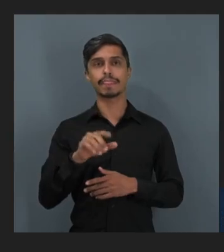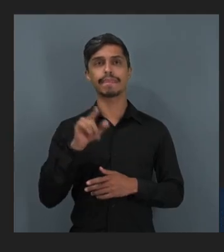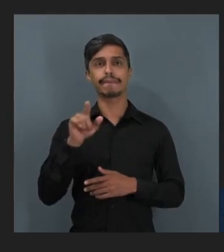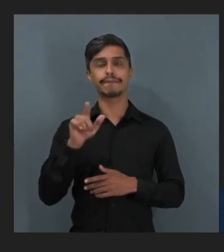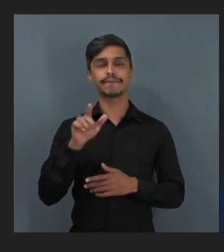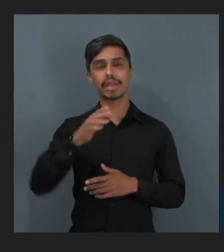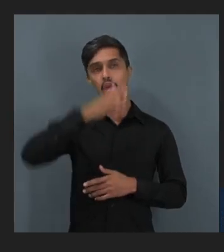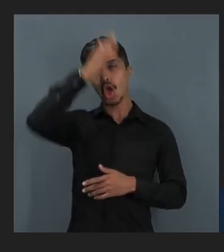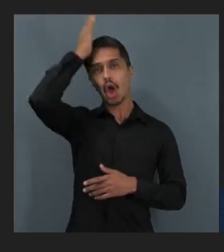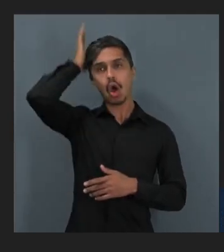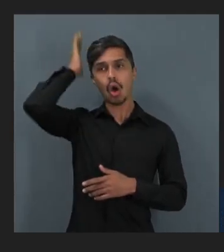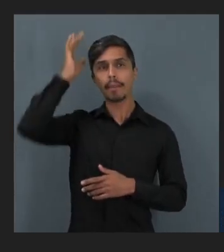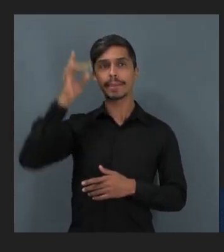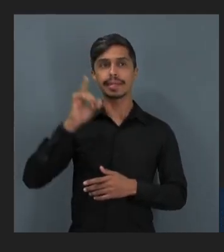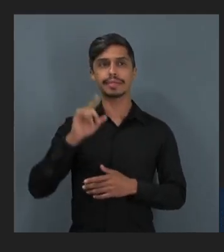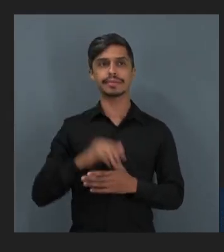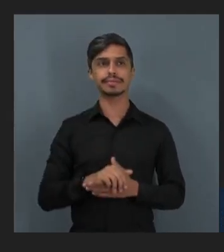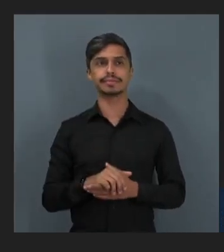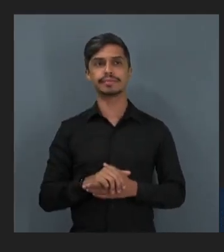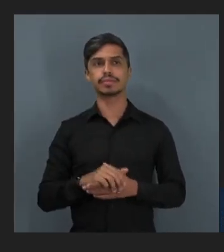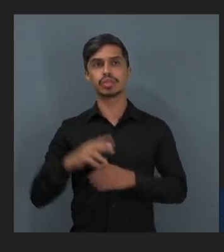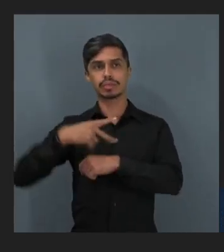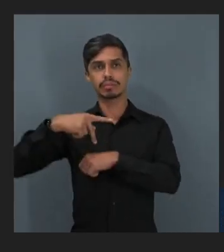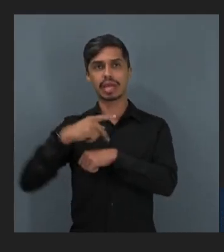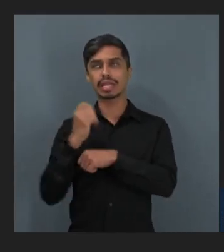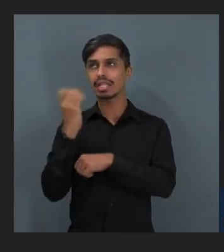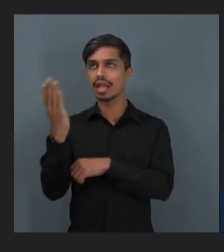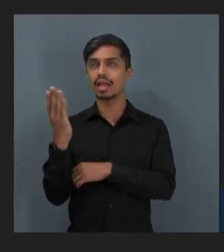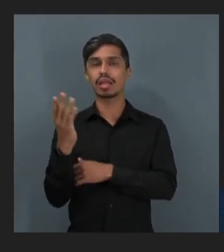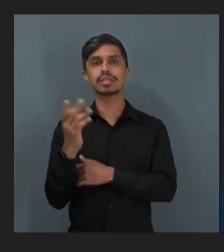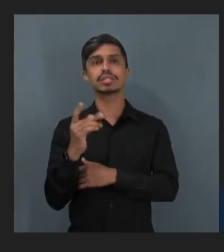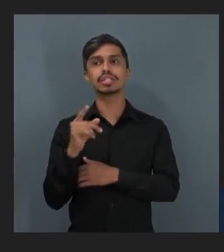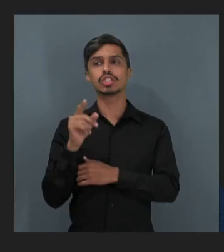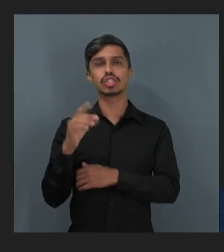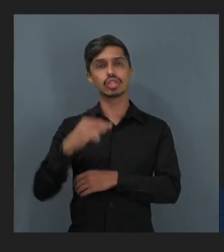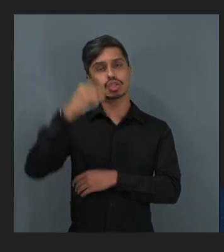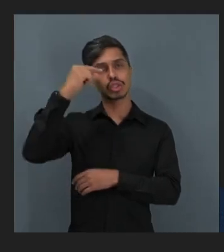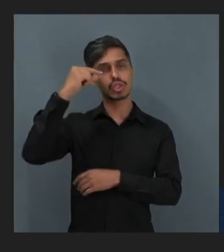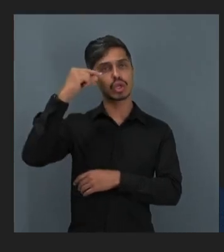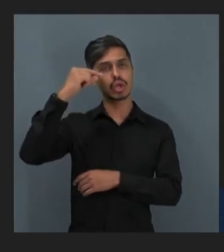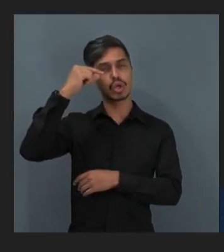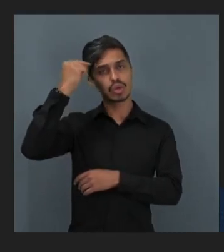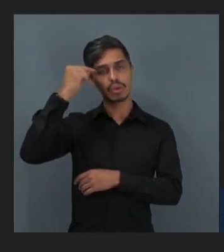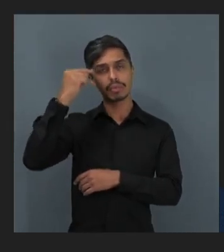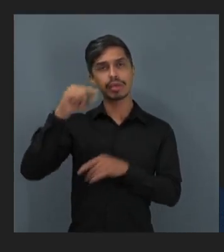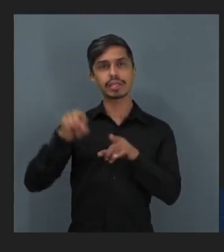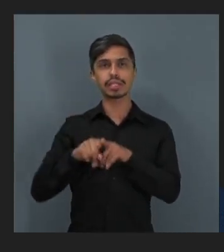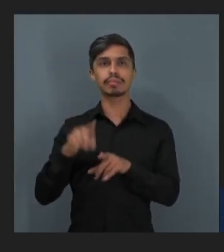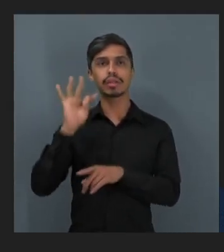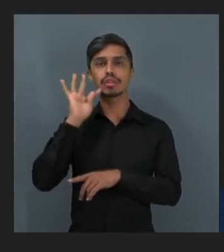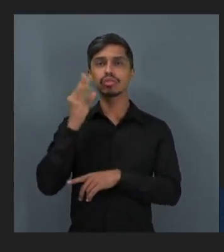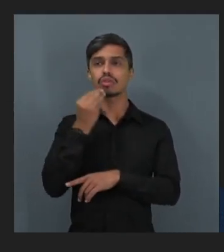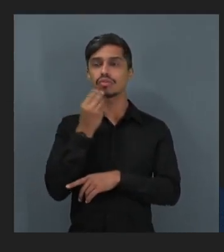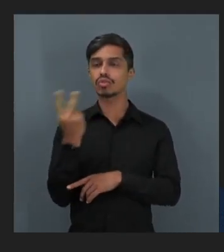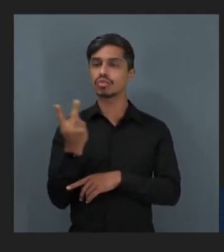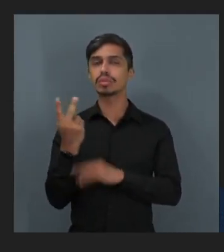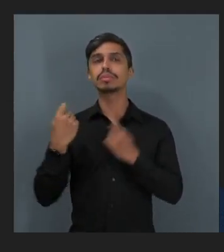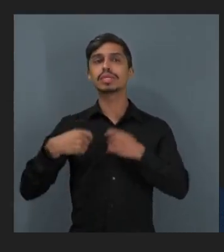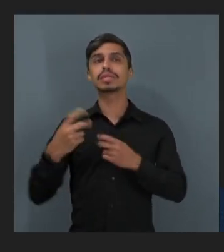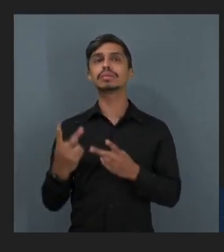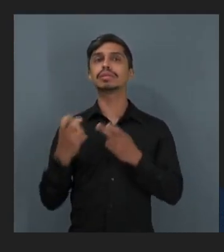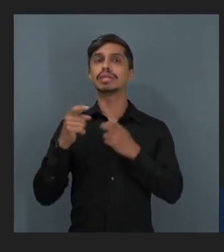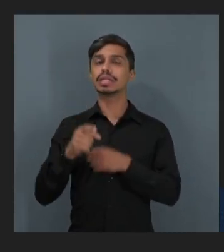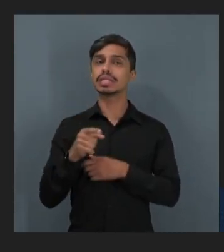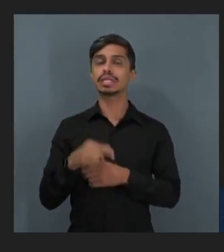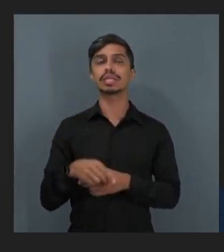Toffoli participaram, é muito importante que a gente saiba que pertence a JBS aos irmãos Wesley e